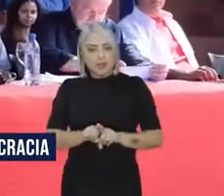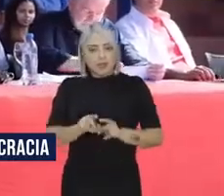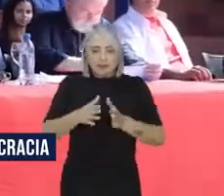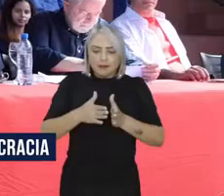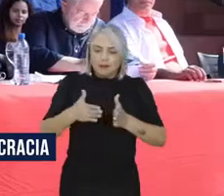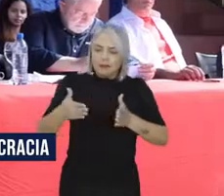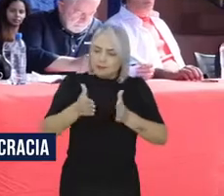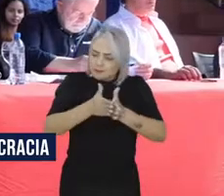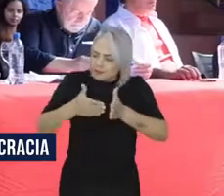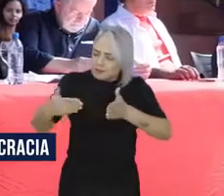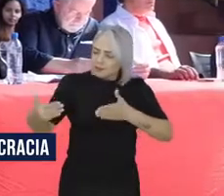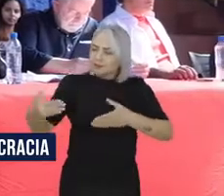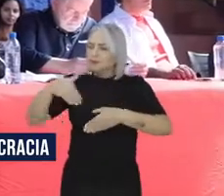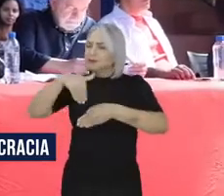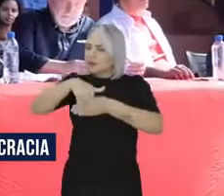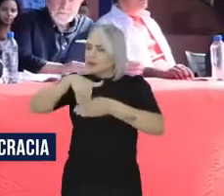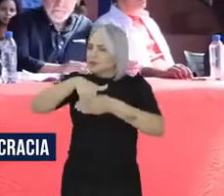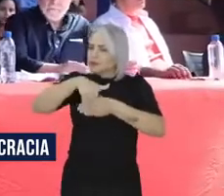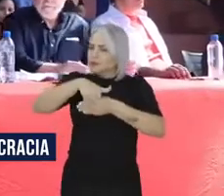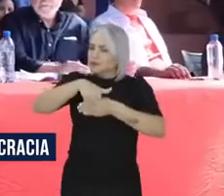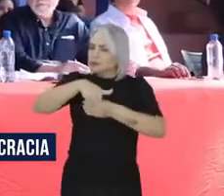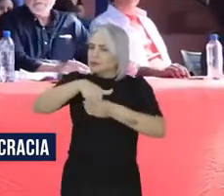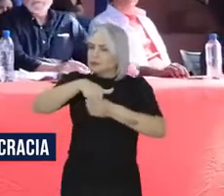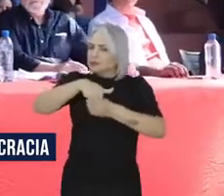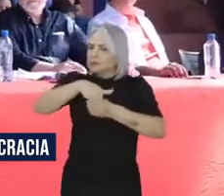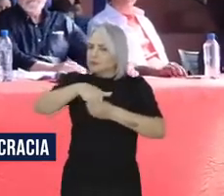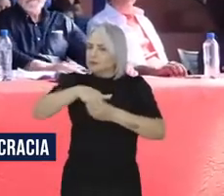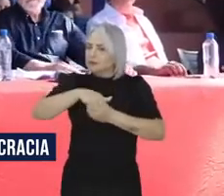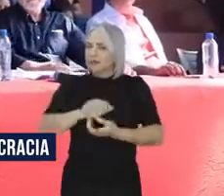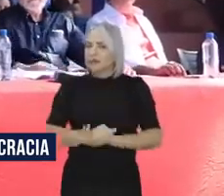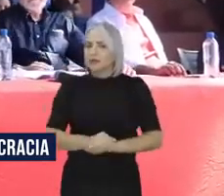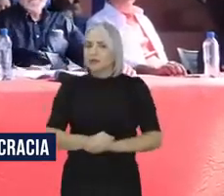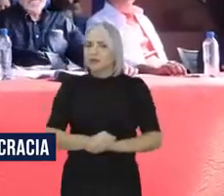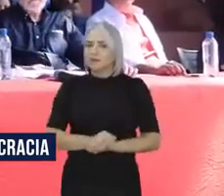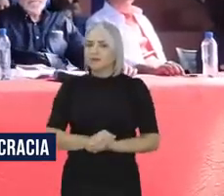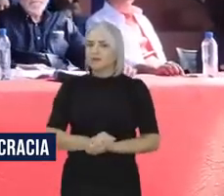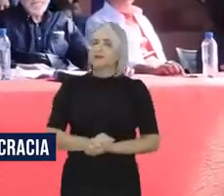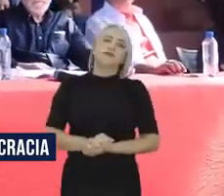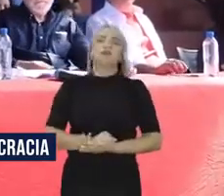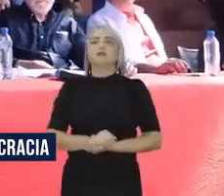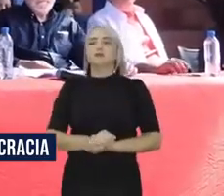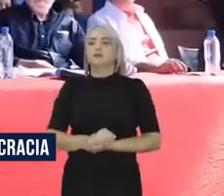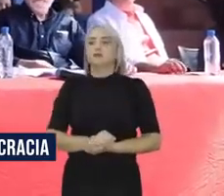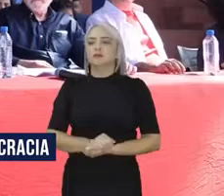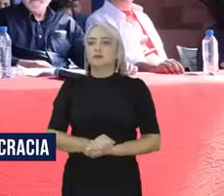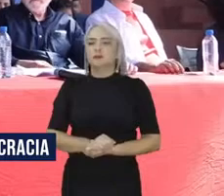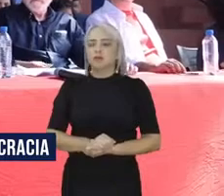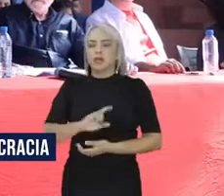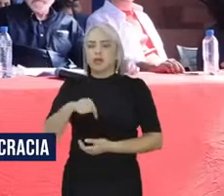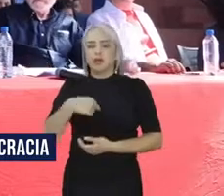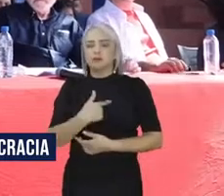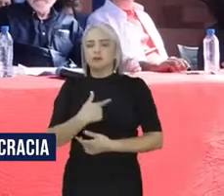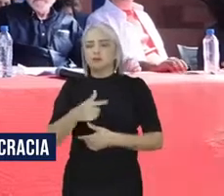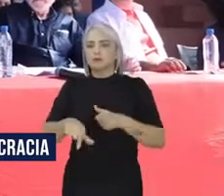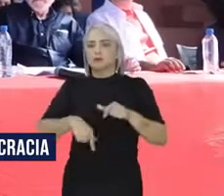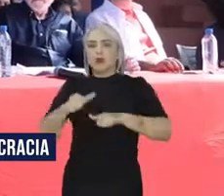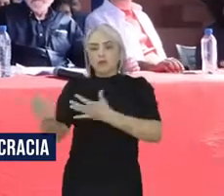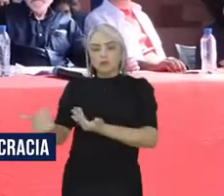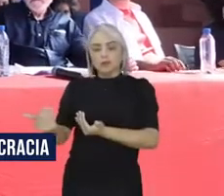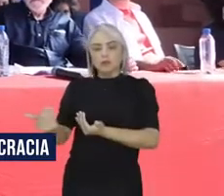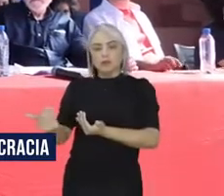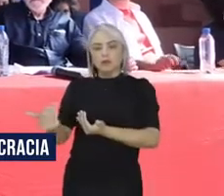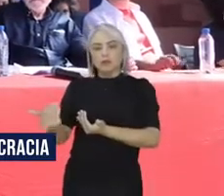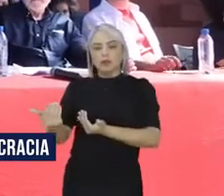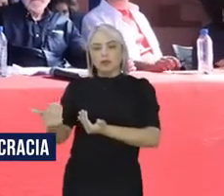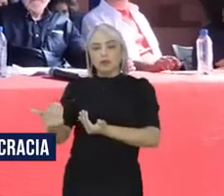gente, muito preocupado com isso, porque a gente sabe que é um tempo que a juventude tem para mudar tudo, a gente está fazendo uma campanha. Não sei se vocês viram